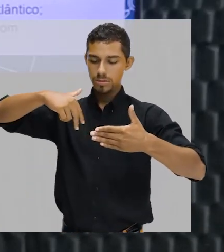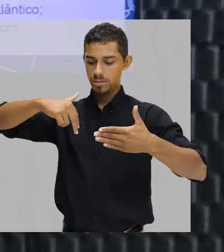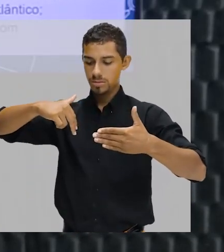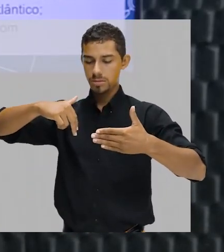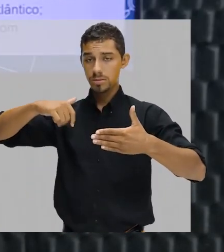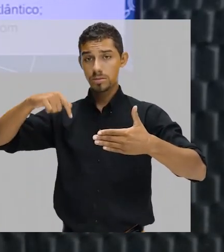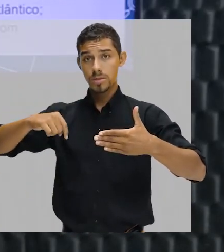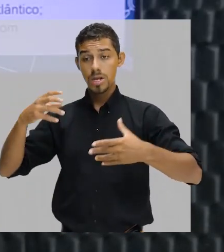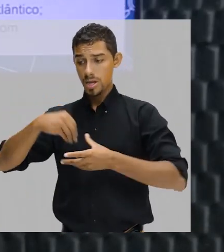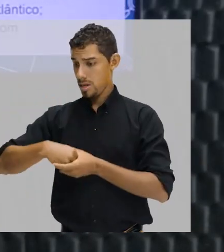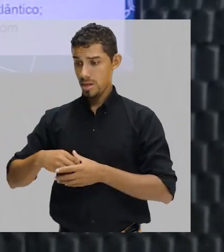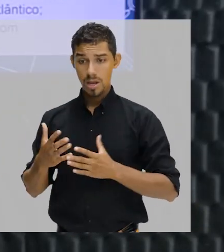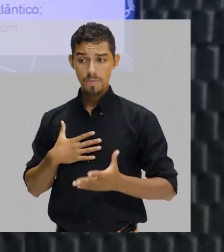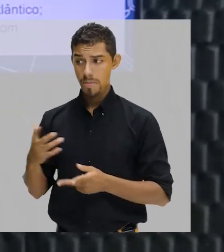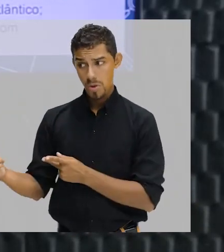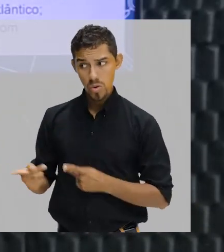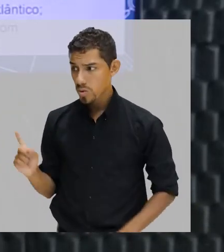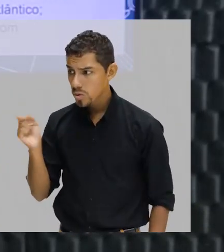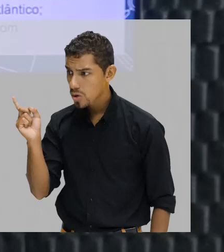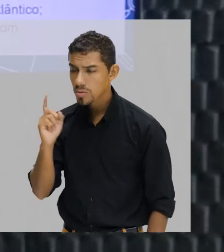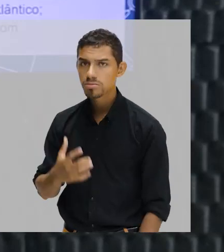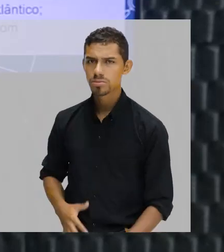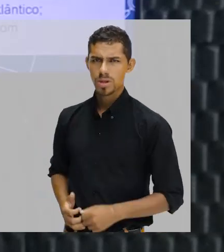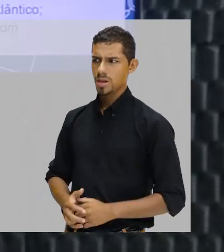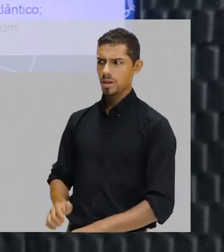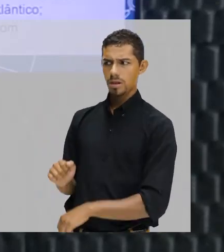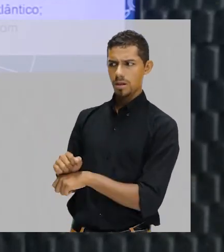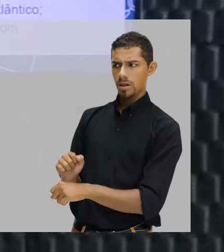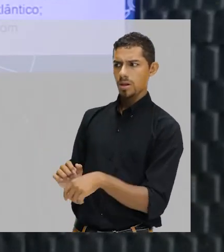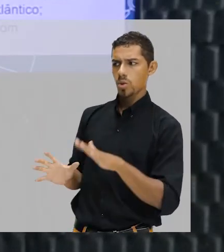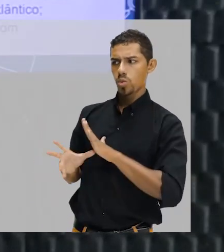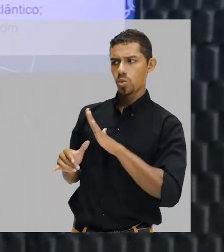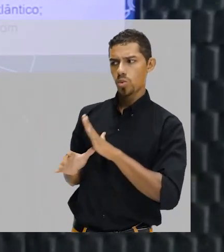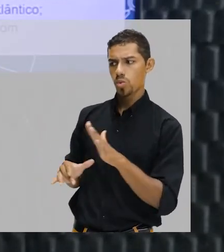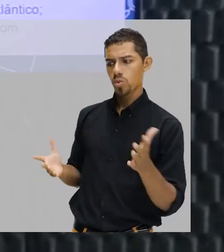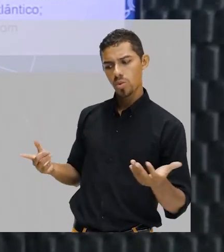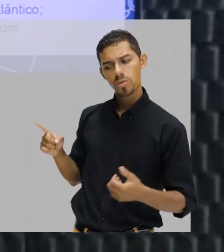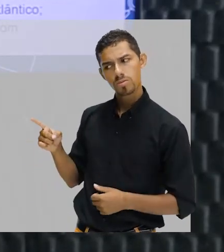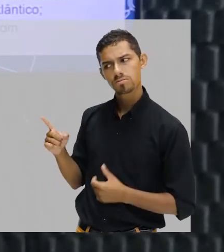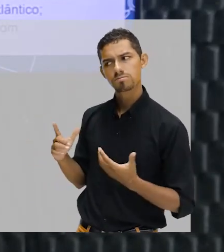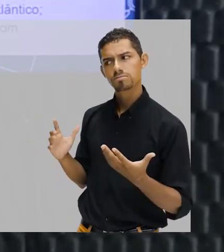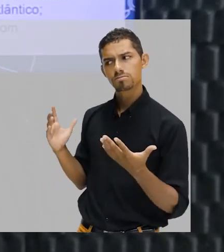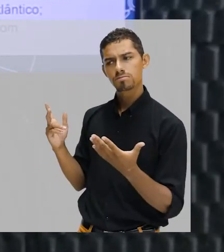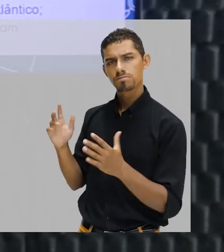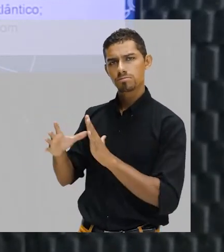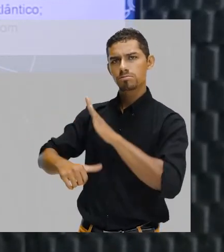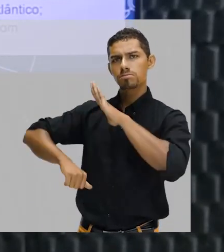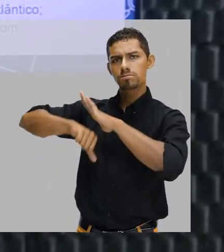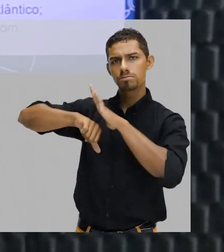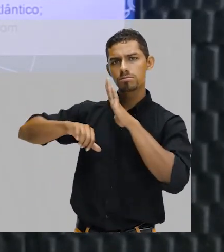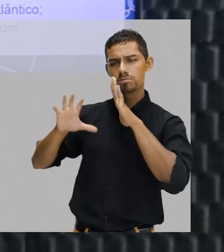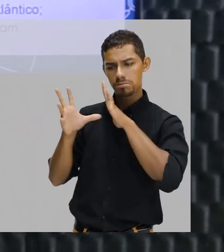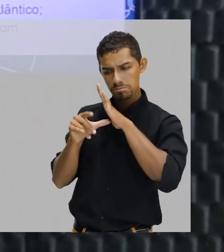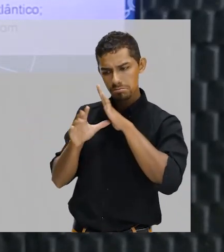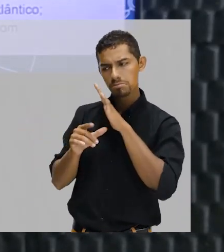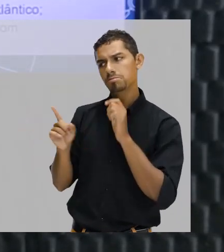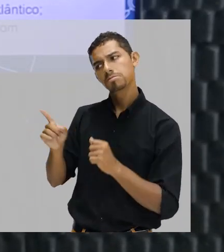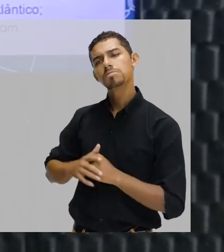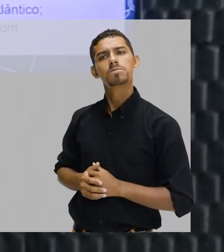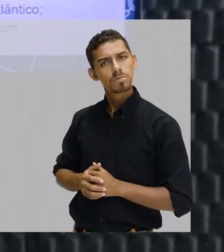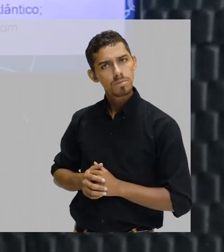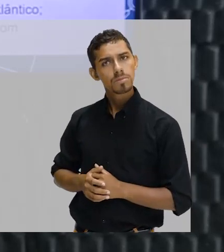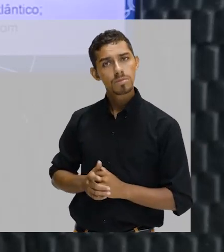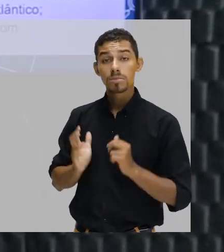terraço, sem tu convidar, tu vai esperar coisa boa? Não, tu pensa, "Ixi, o cara tá querendo aqui fazer alguma coisa de errado, tá querendo roubar, por exemplo. É a mesma